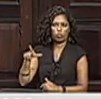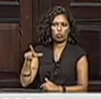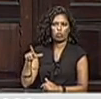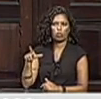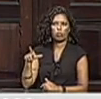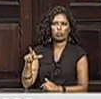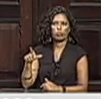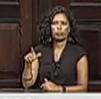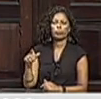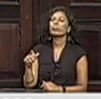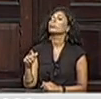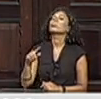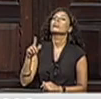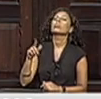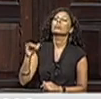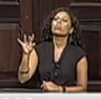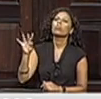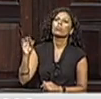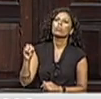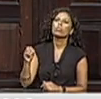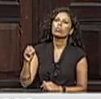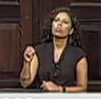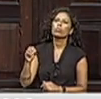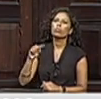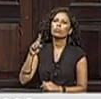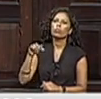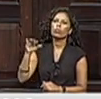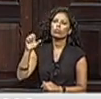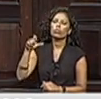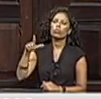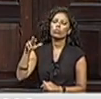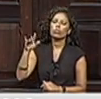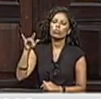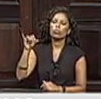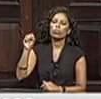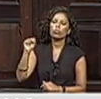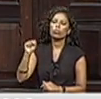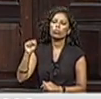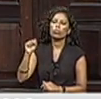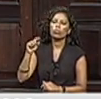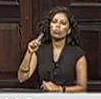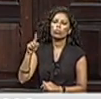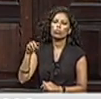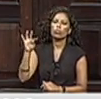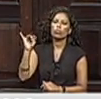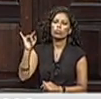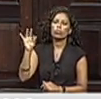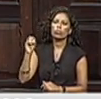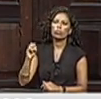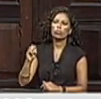Reis, Silas Bento, Tio Carlos, Zé Luiz Anchite, Zeidan e Zito.